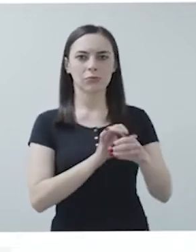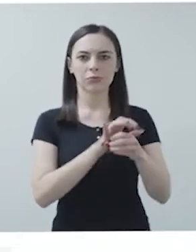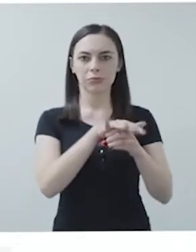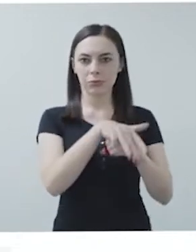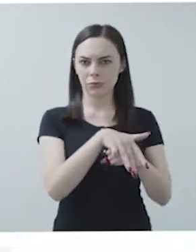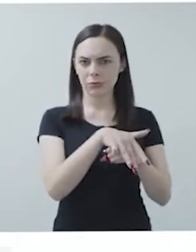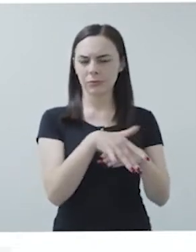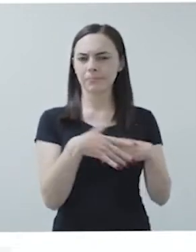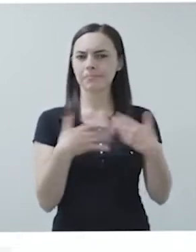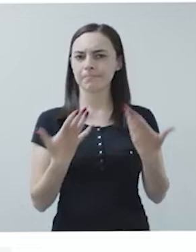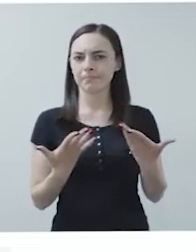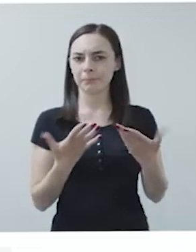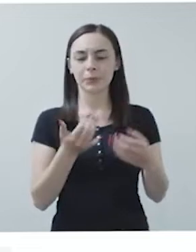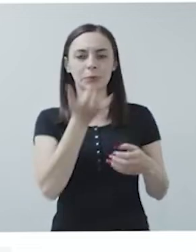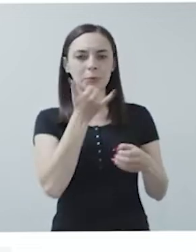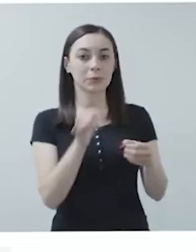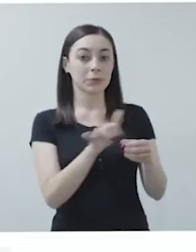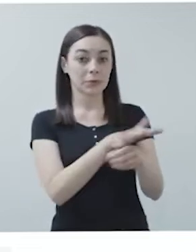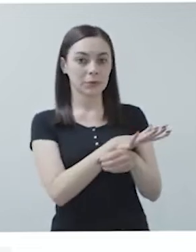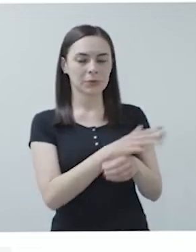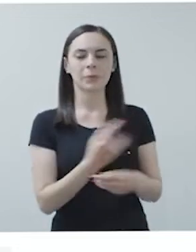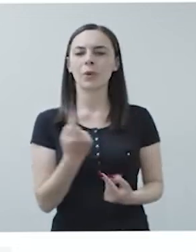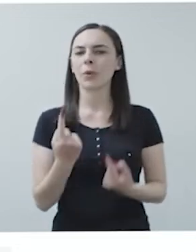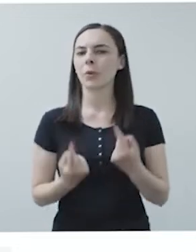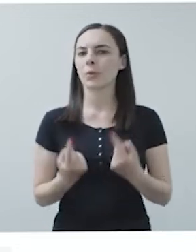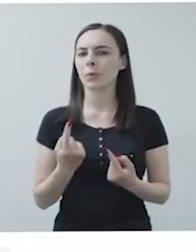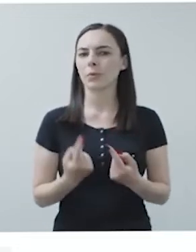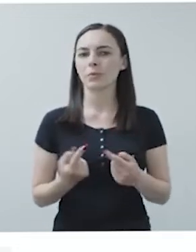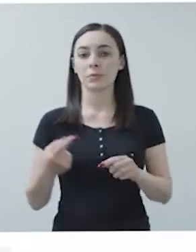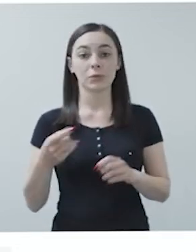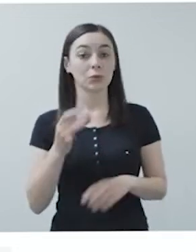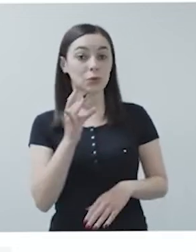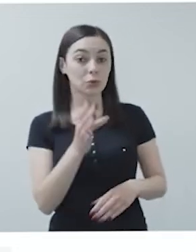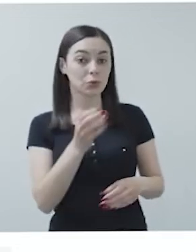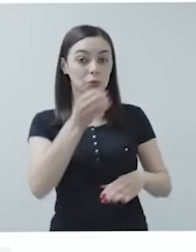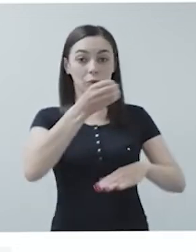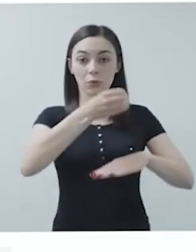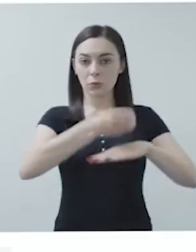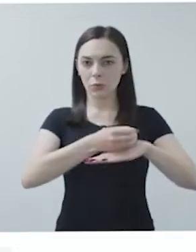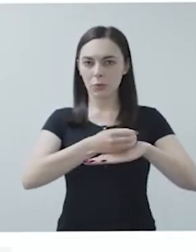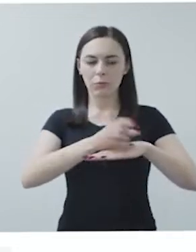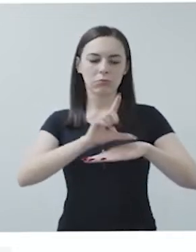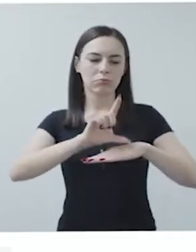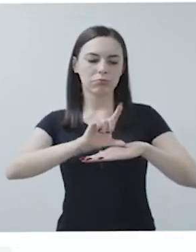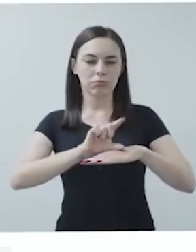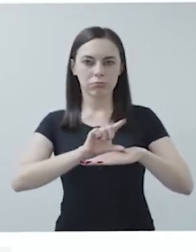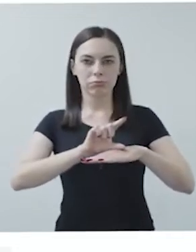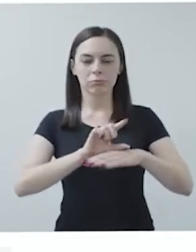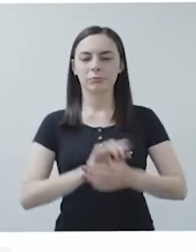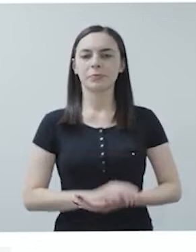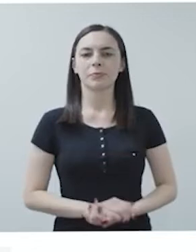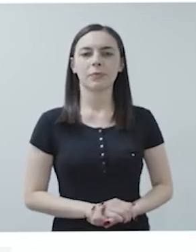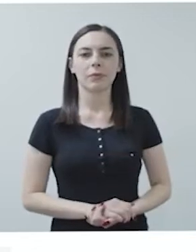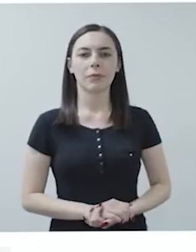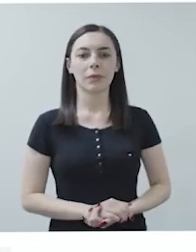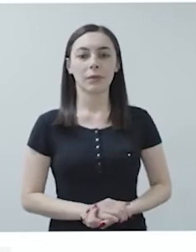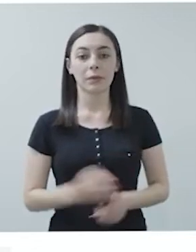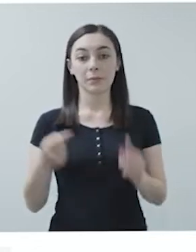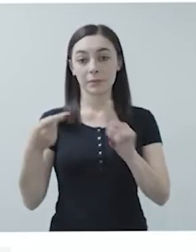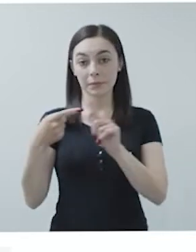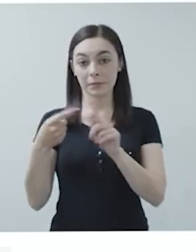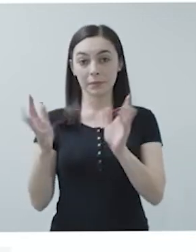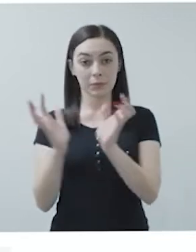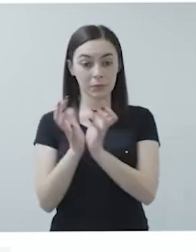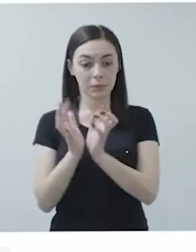suco? Então vamos ver qual é o recipiente. É um copo pequeno. No primeiro conjunto,